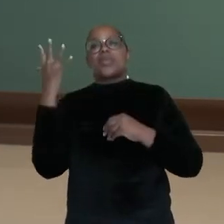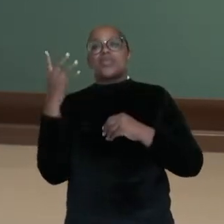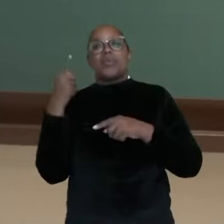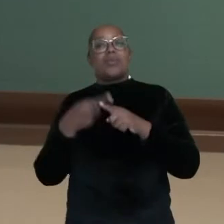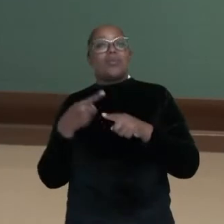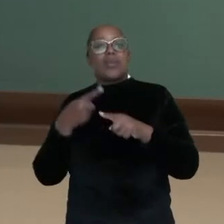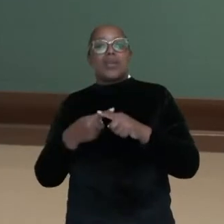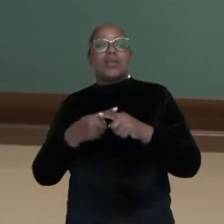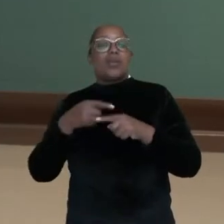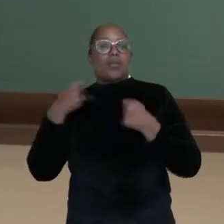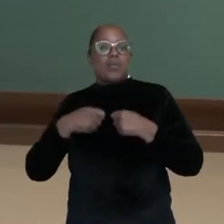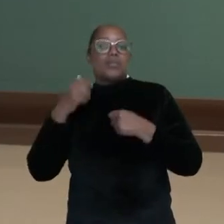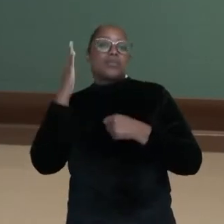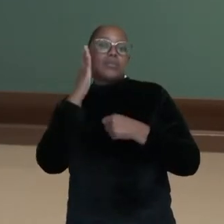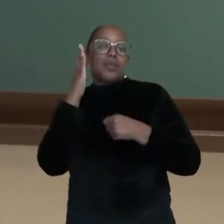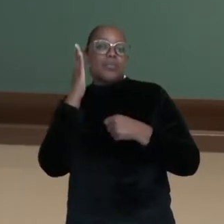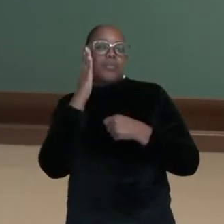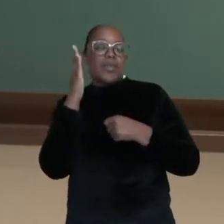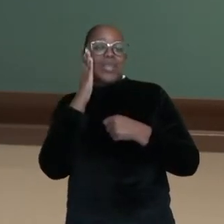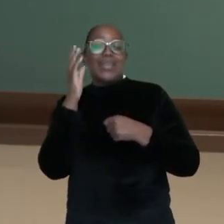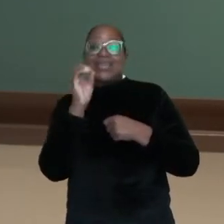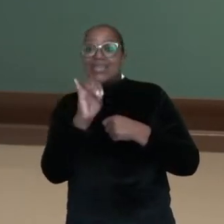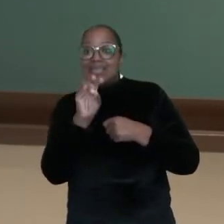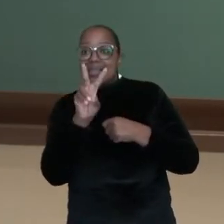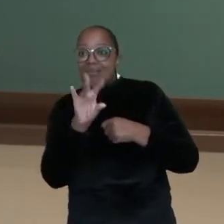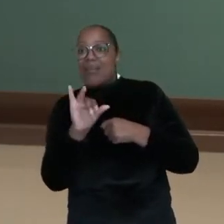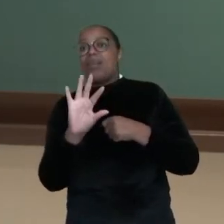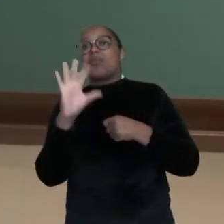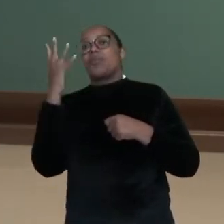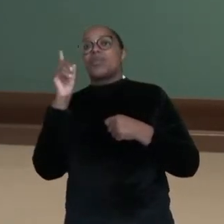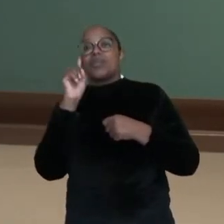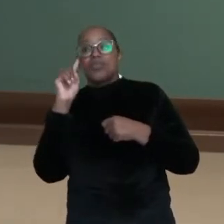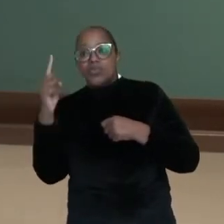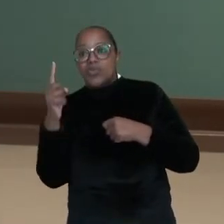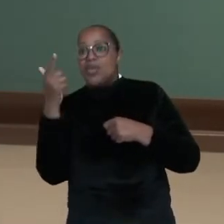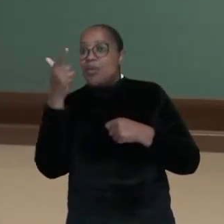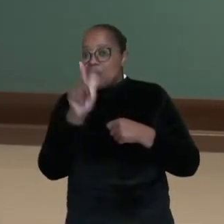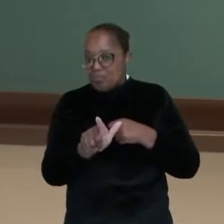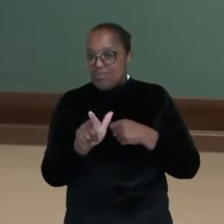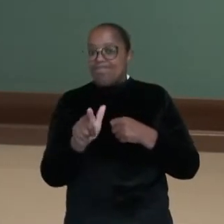também preciso prever, se isso vai acontecer um dia novamente.